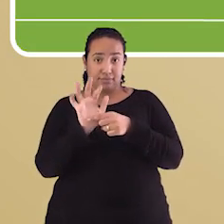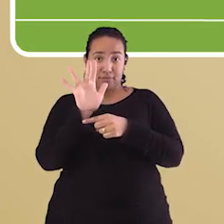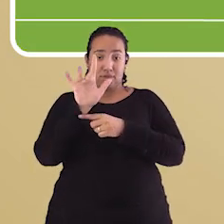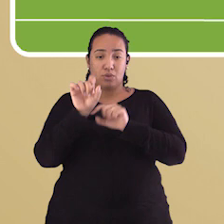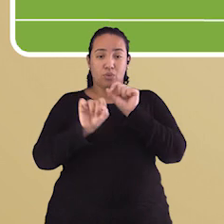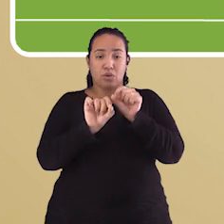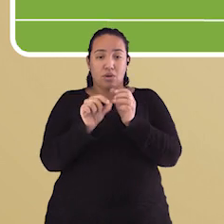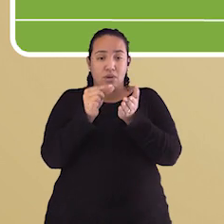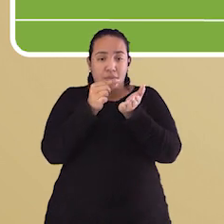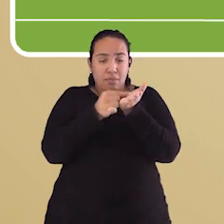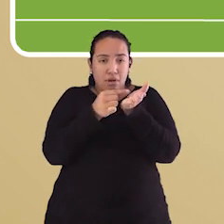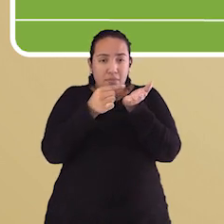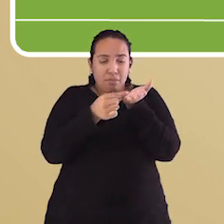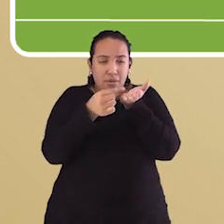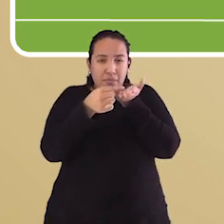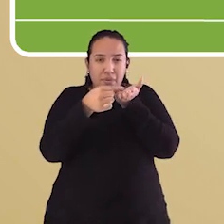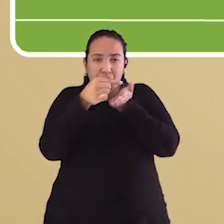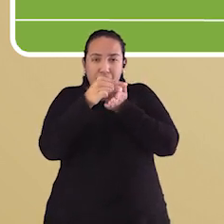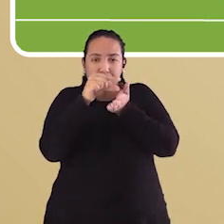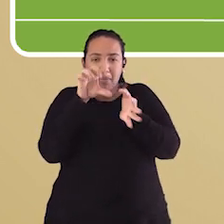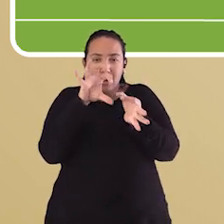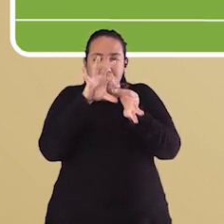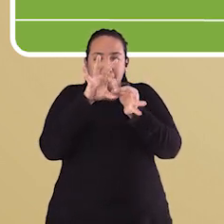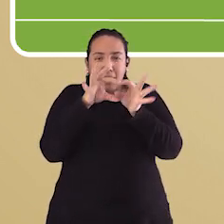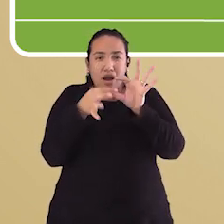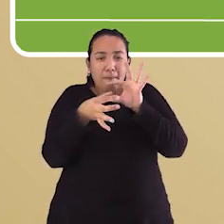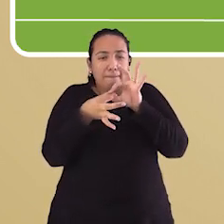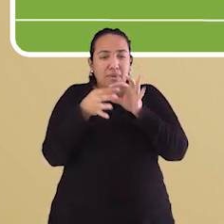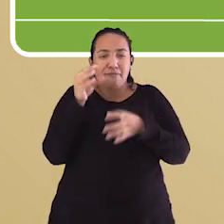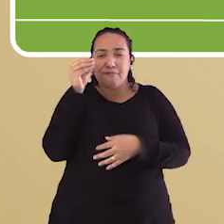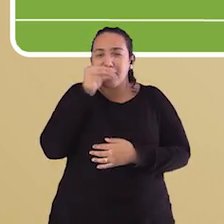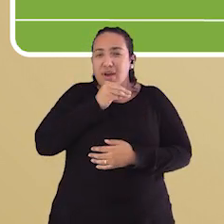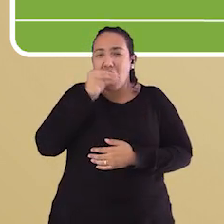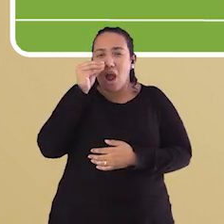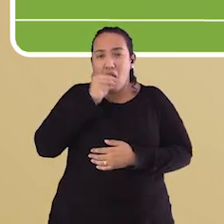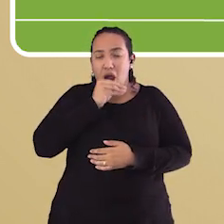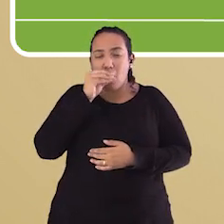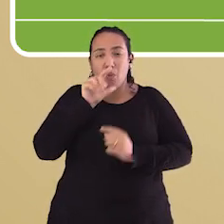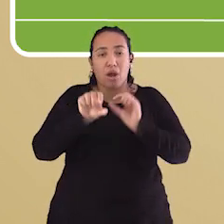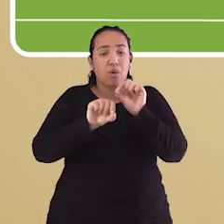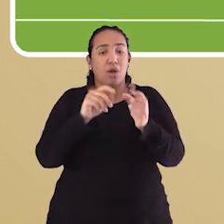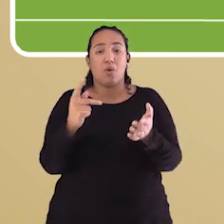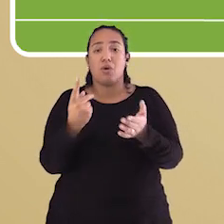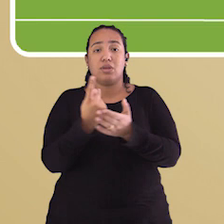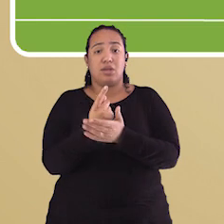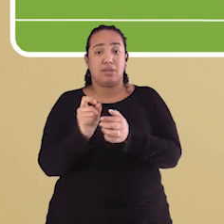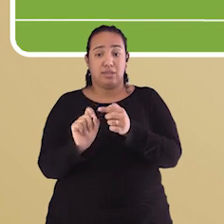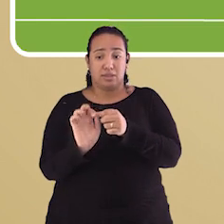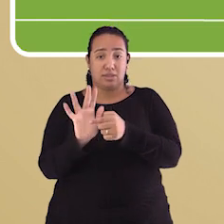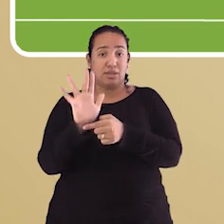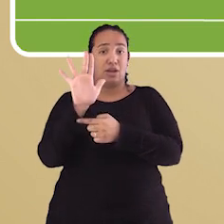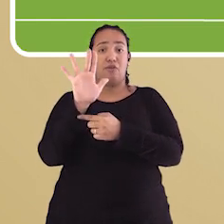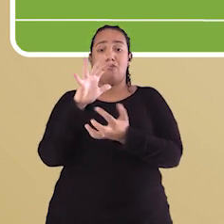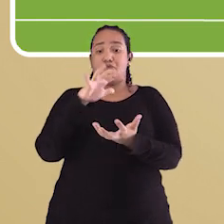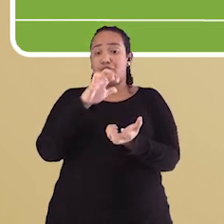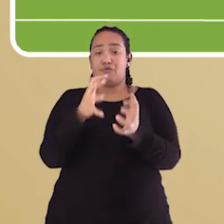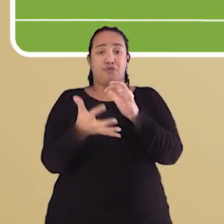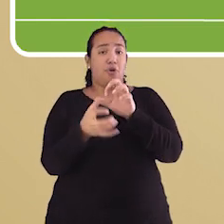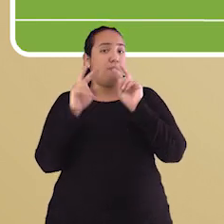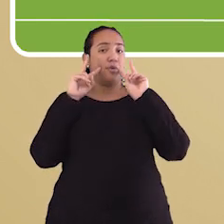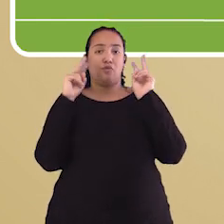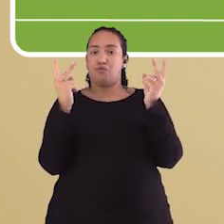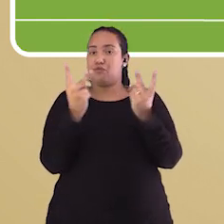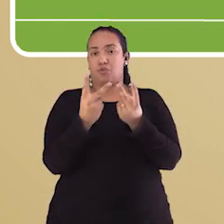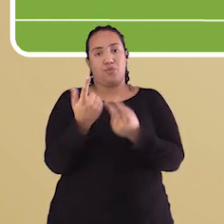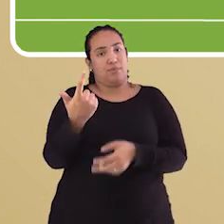pedacinhos estão ligados de forma bem fraca, deixando o corpo, no caso o gás, sem forma e nem volume